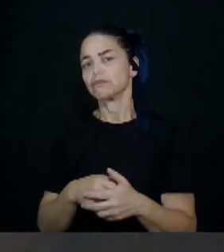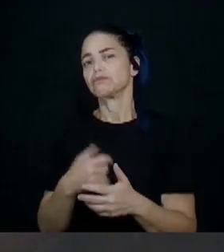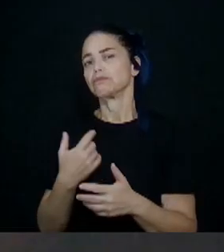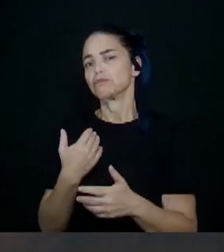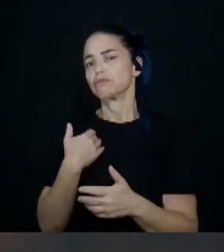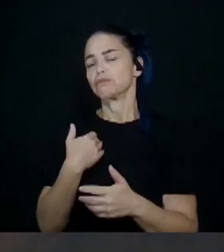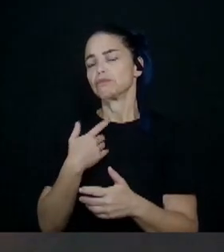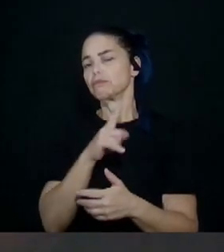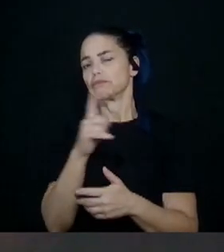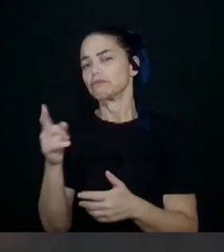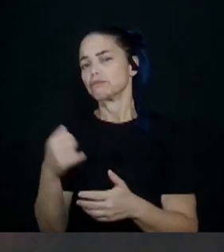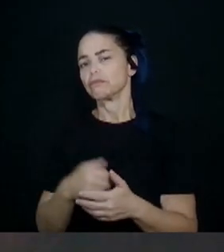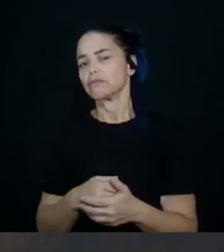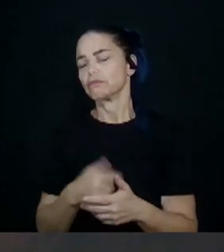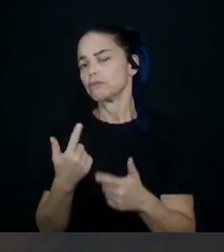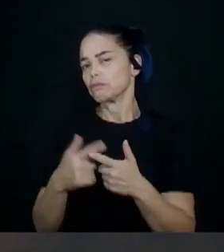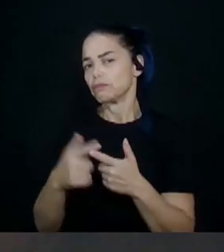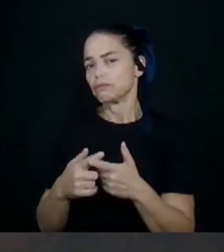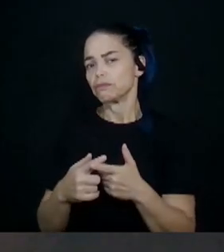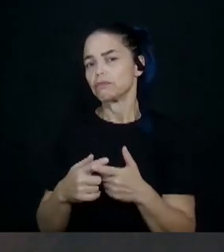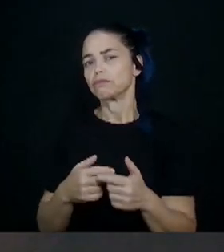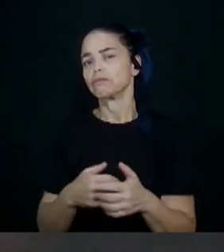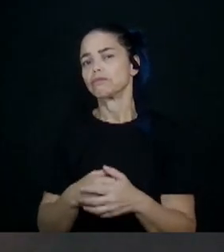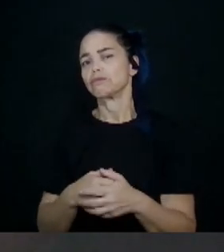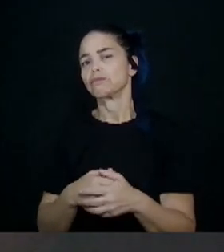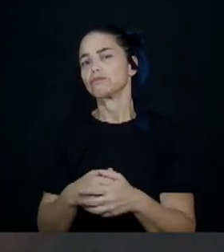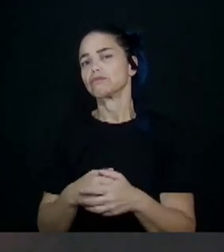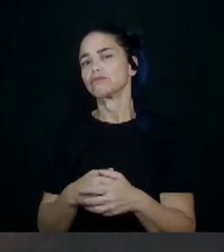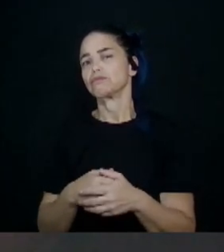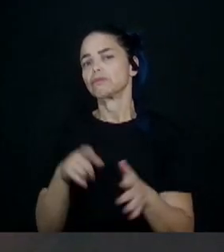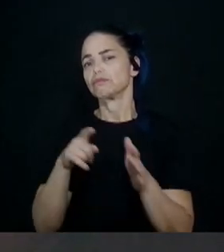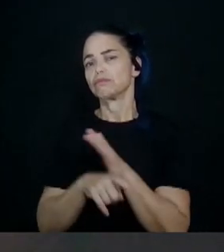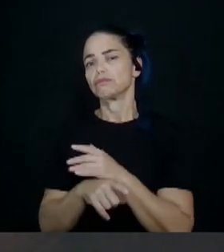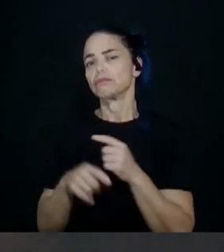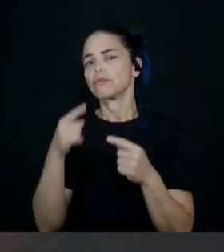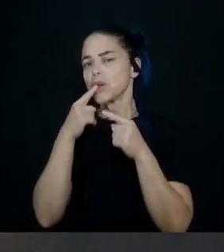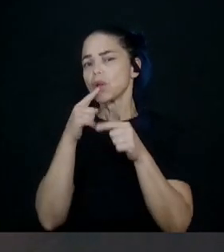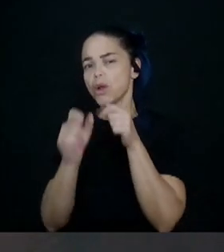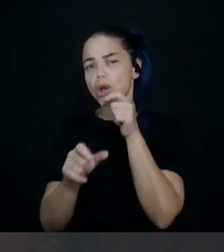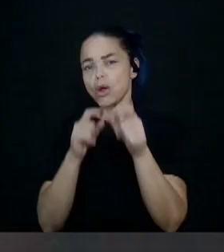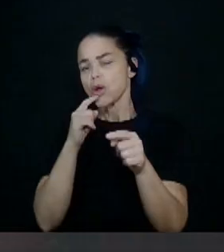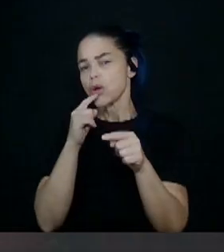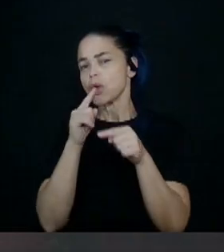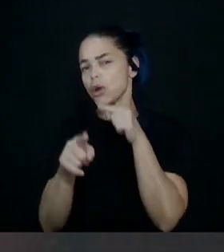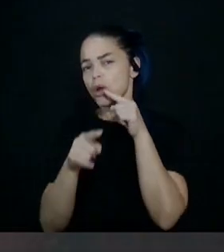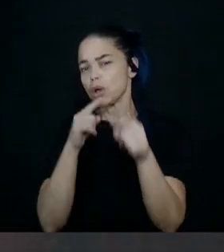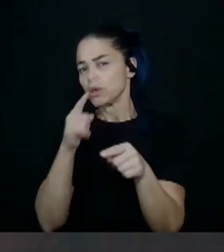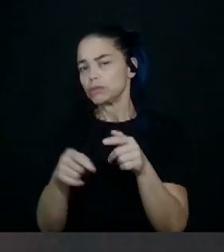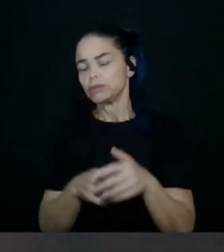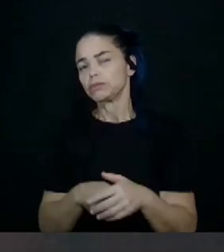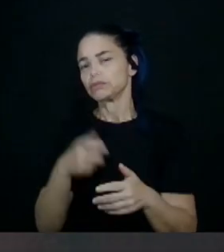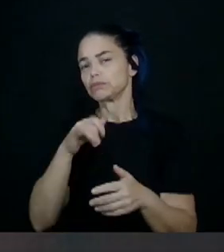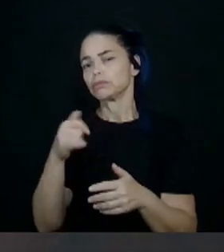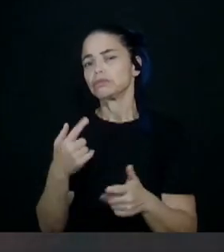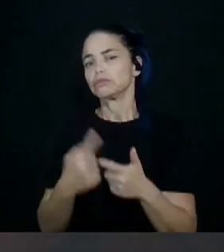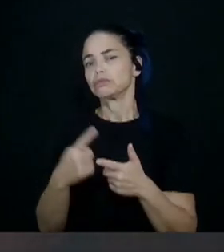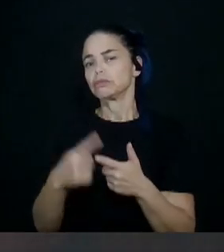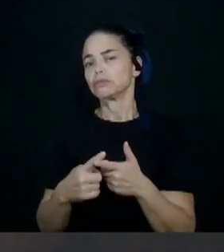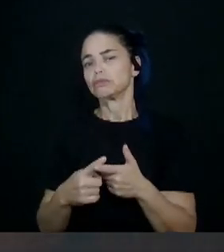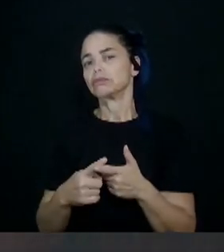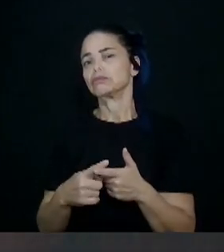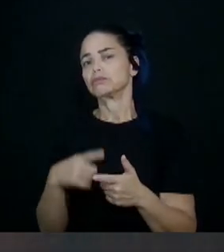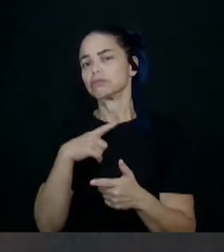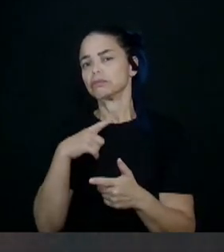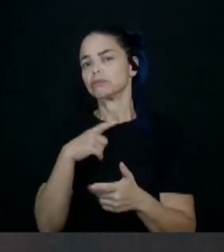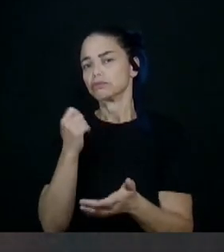tá. Por quê? Acho que vou fazer essa crítica aproveitando, né? No sentido porque nós